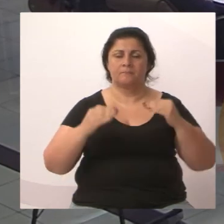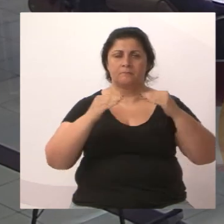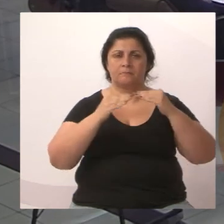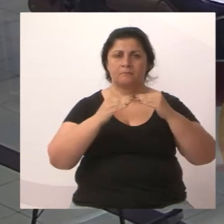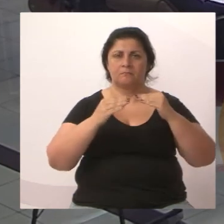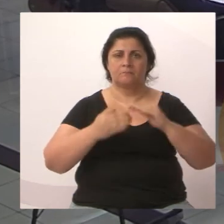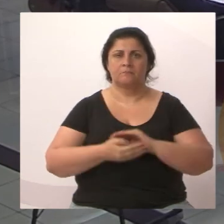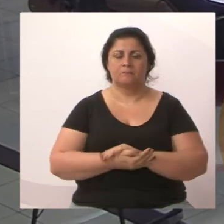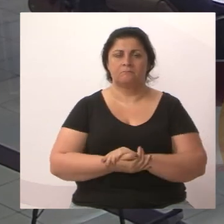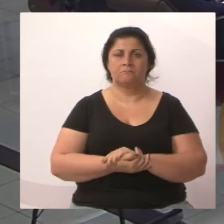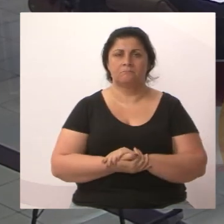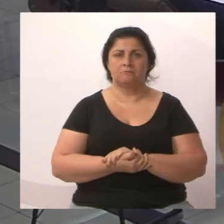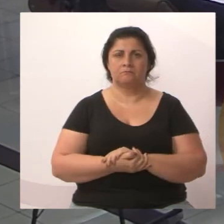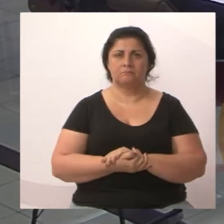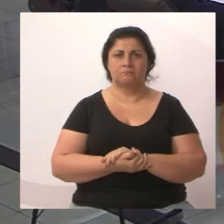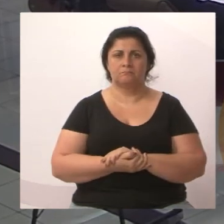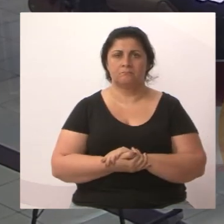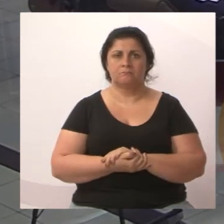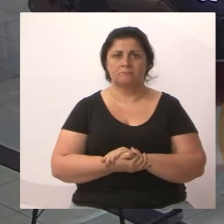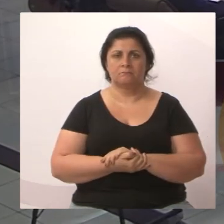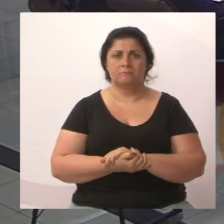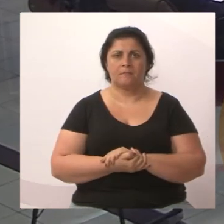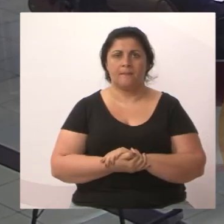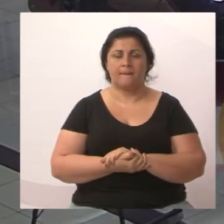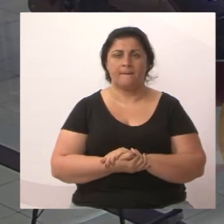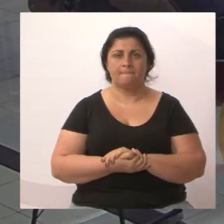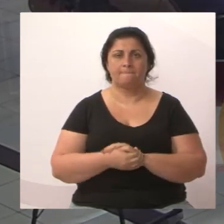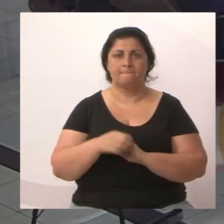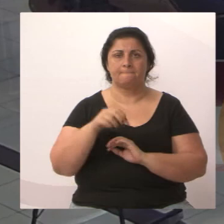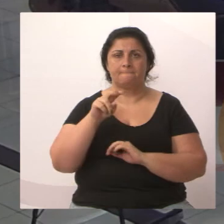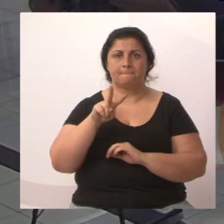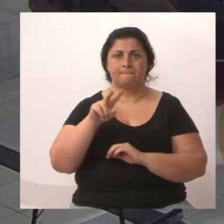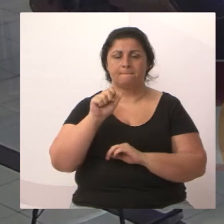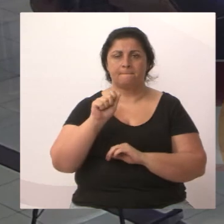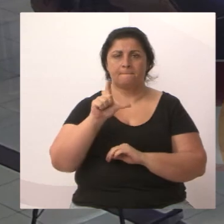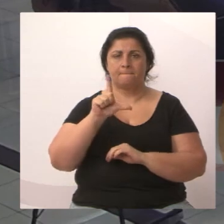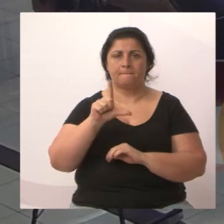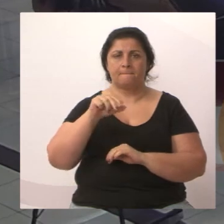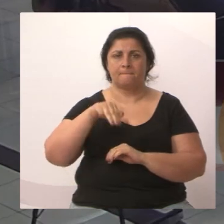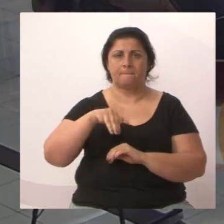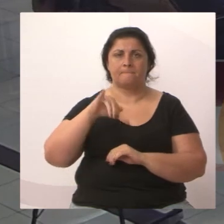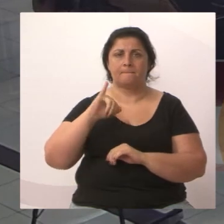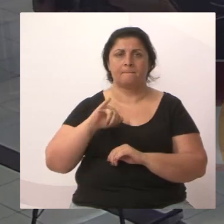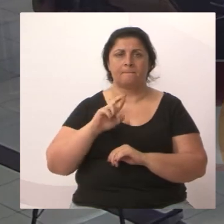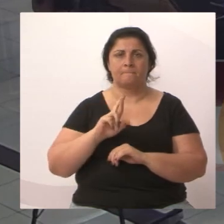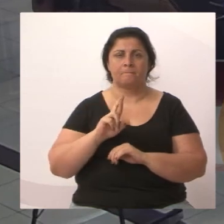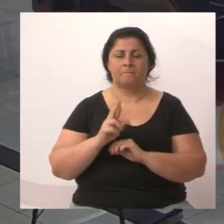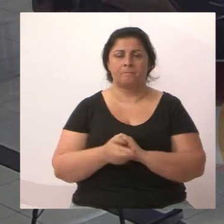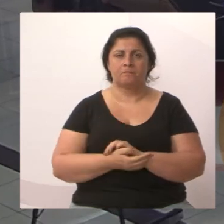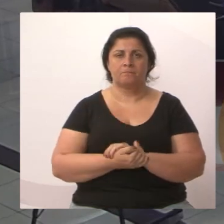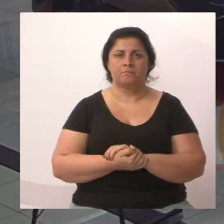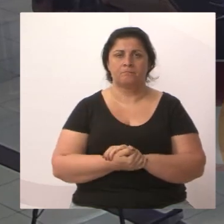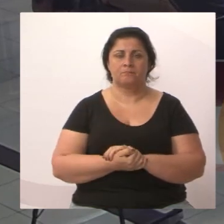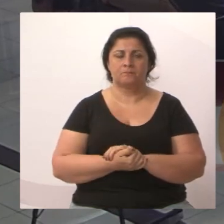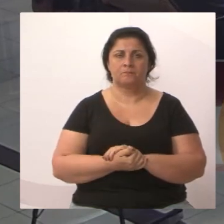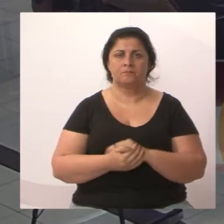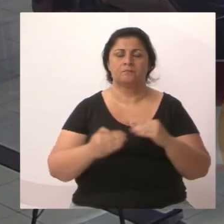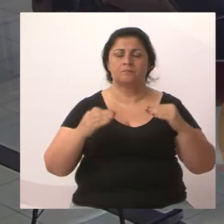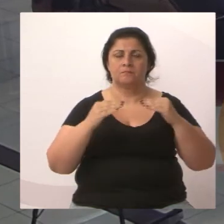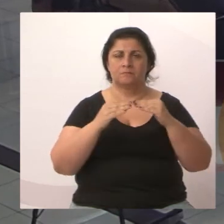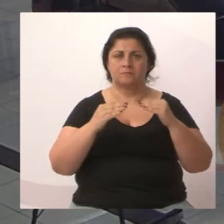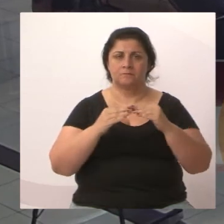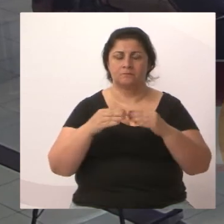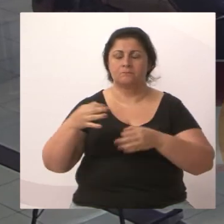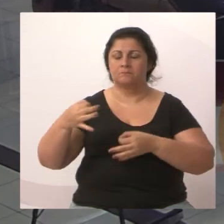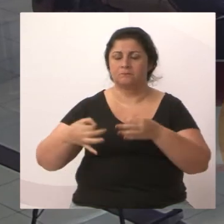Favorável. Como vota o vereador Valmir do Parque Meia Lua? Eu sou